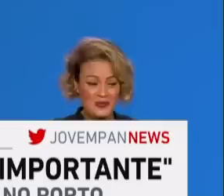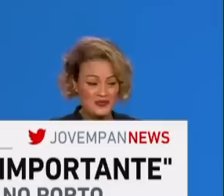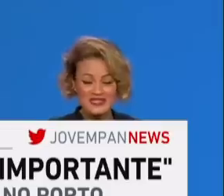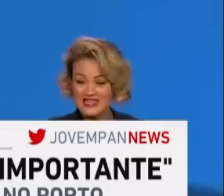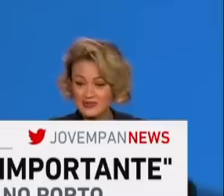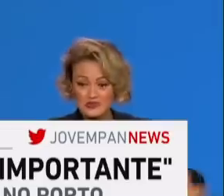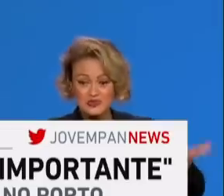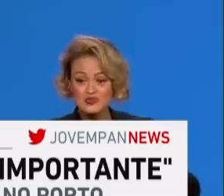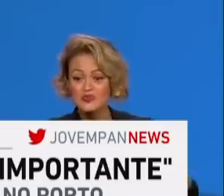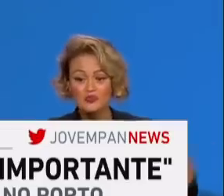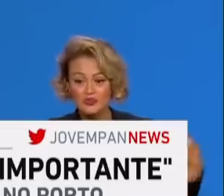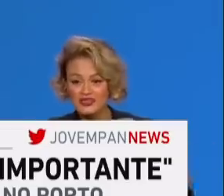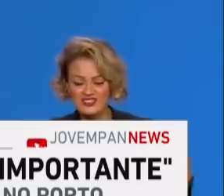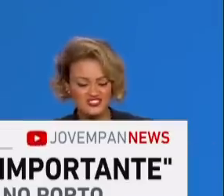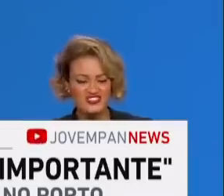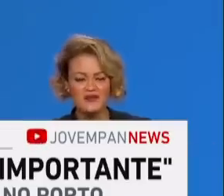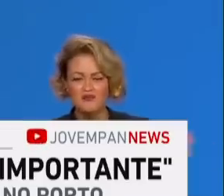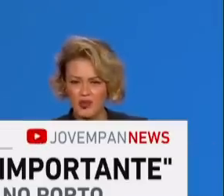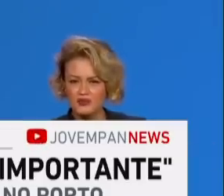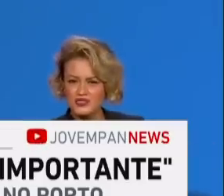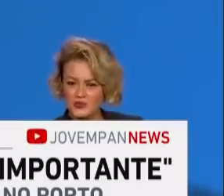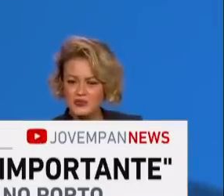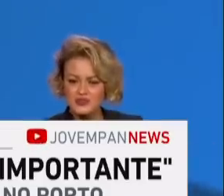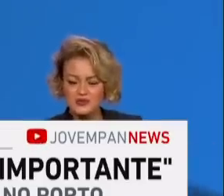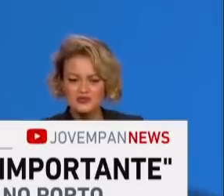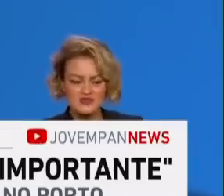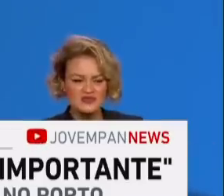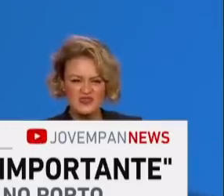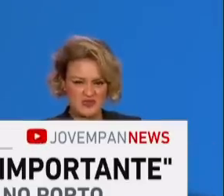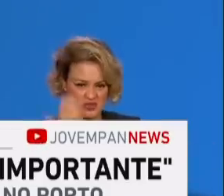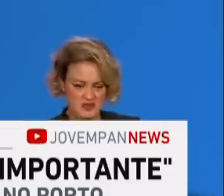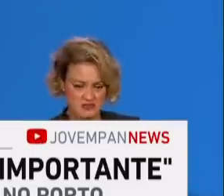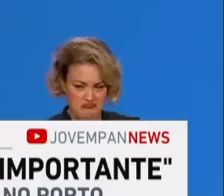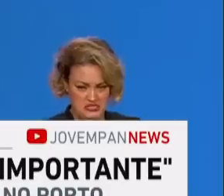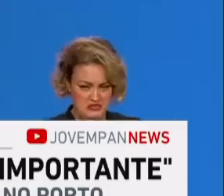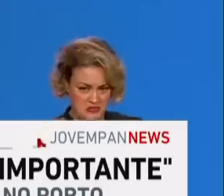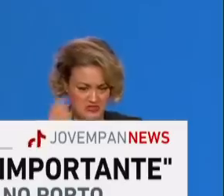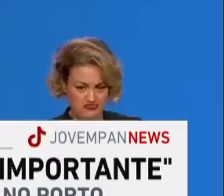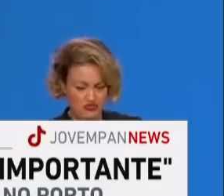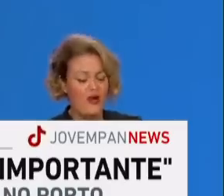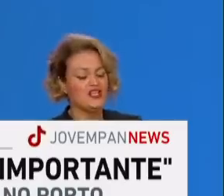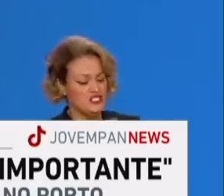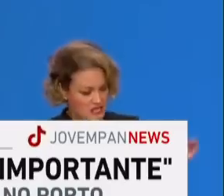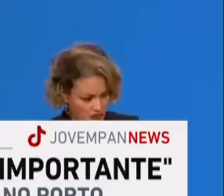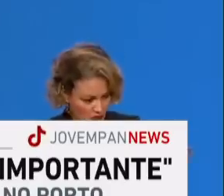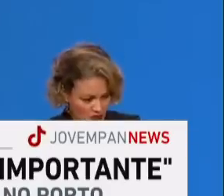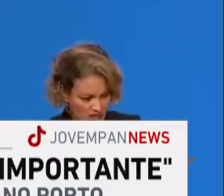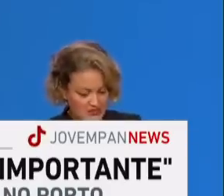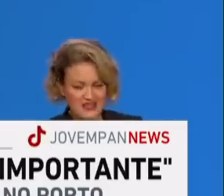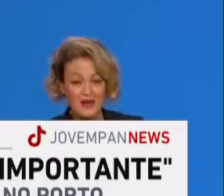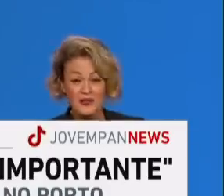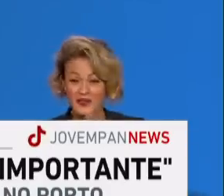as políticas de inclusão social que foram desmontadas. O que nós fizemos em 13 anos